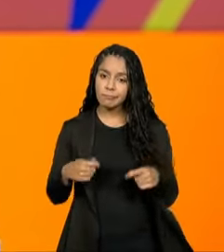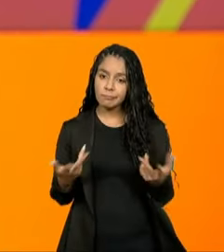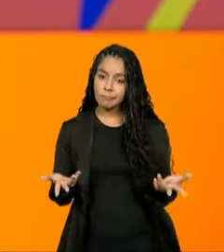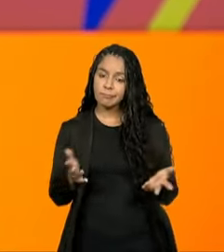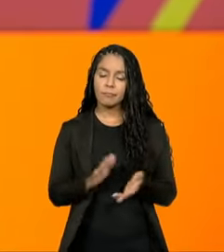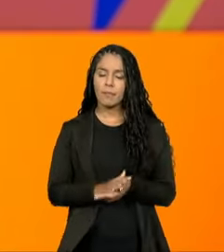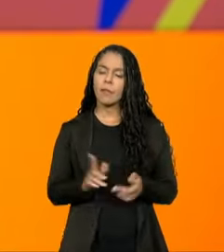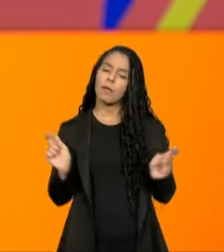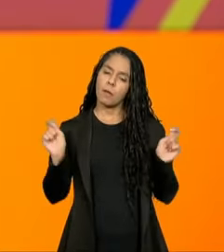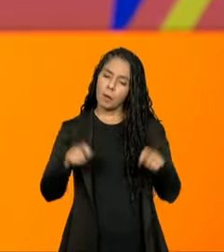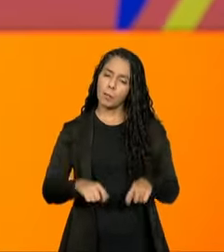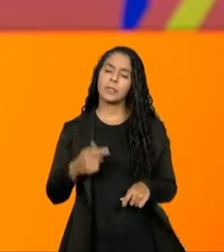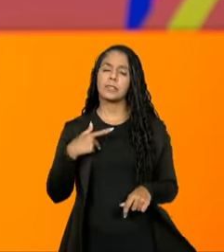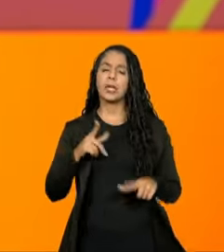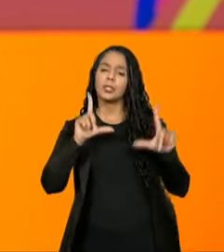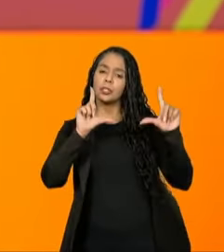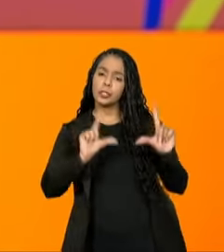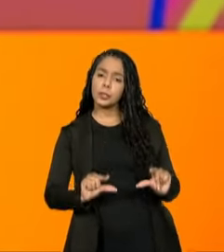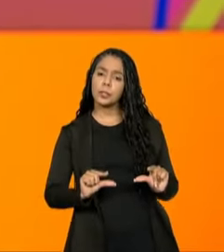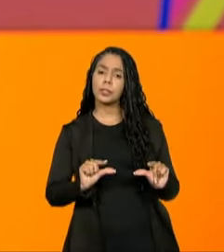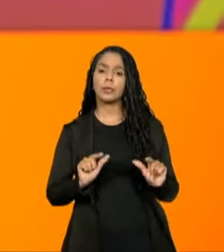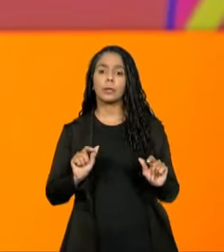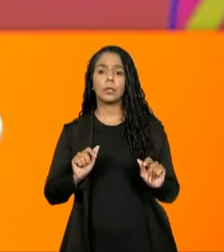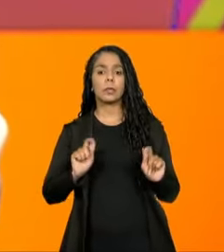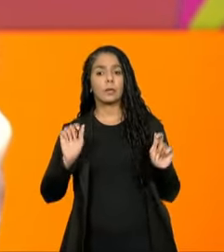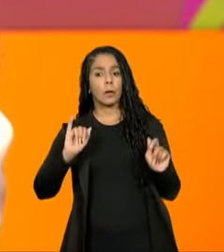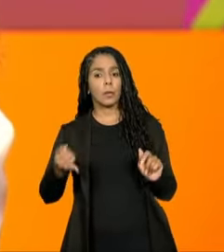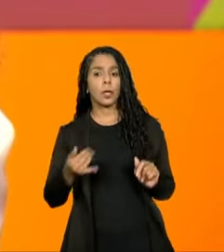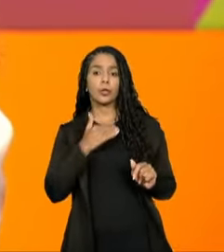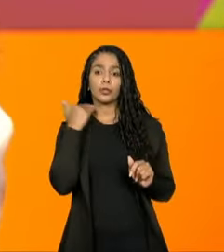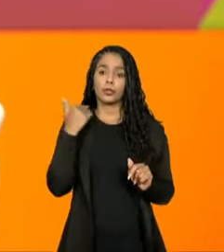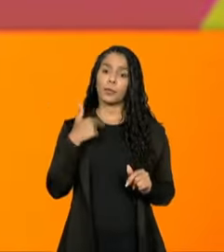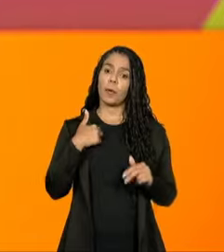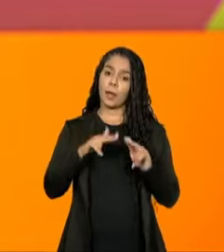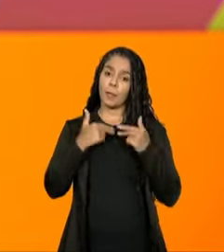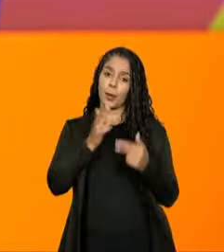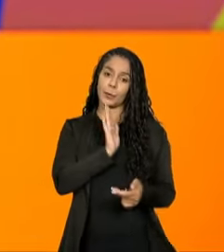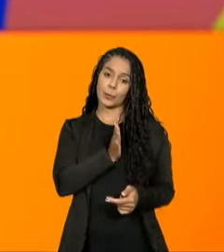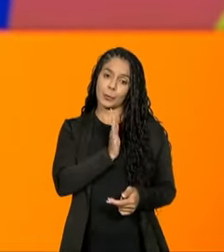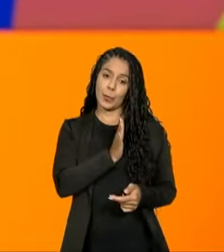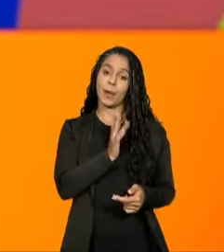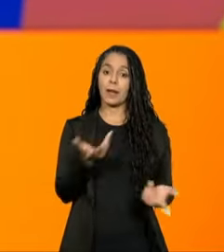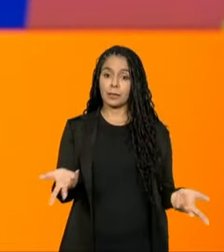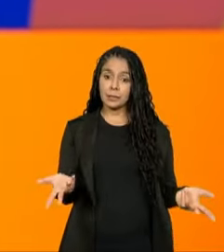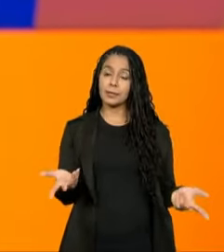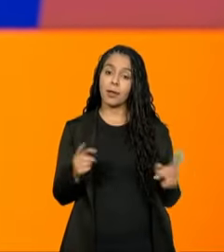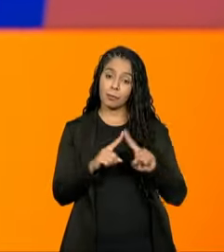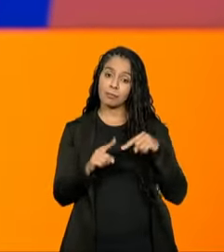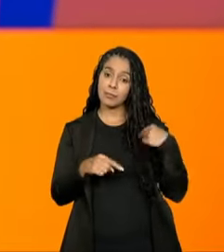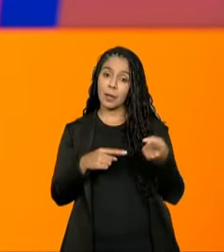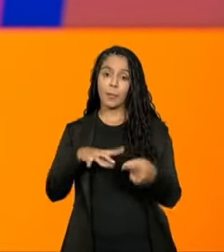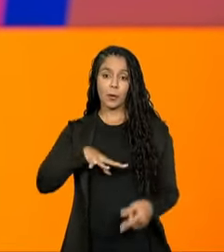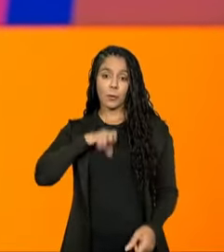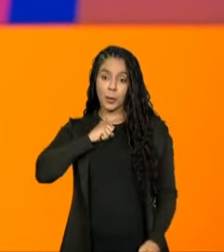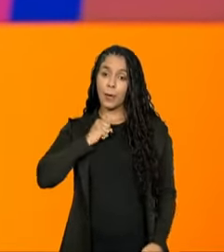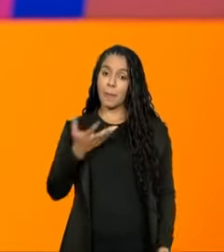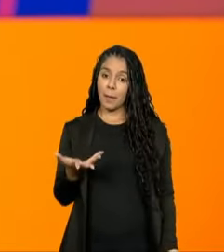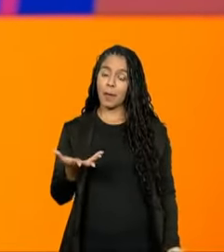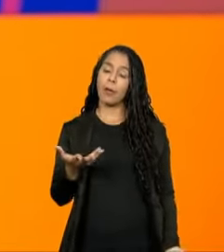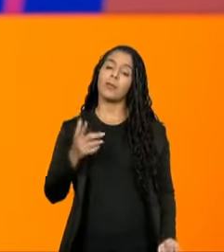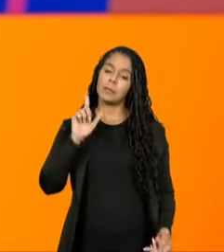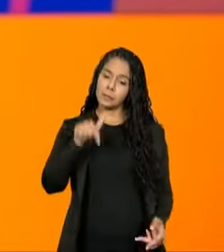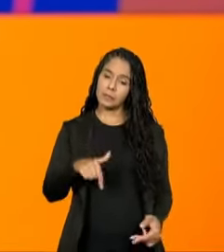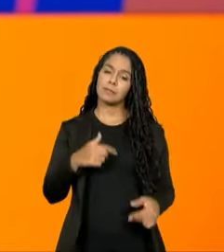E uma possibilidade que reduz a chance de morrer em 30% de eventos cardiovasculares, que são os que mais matam mulheres na pós-menopausa, né?